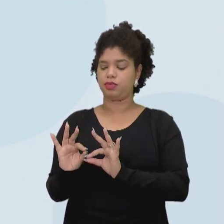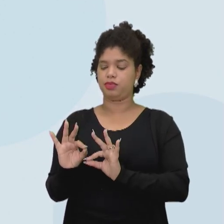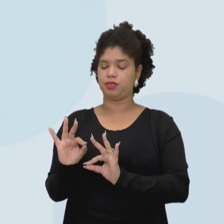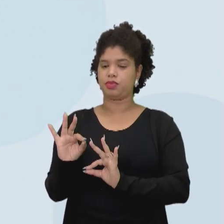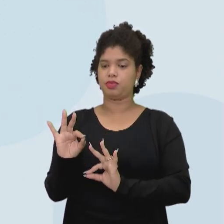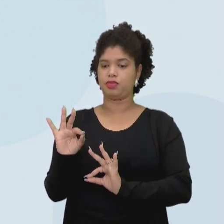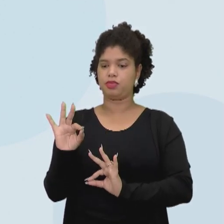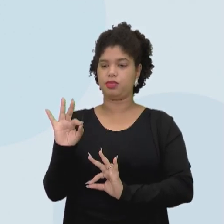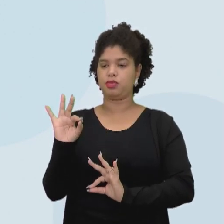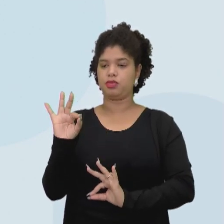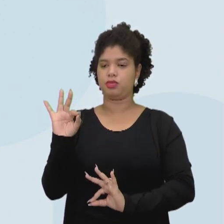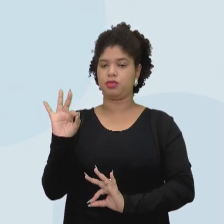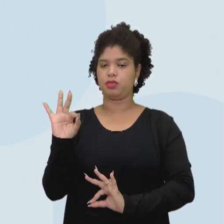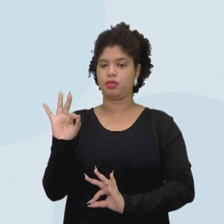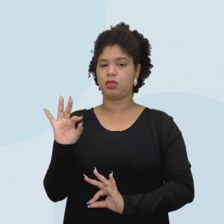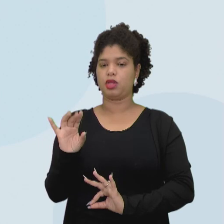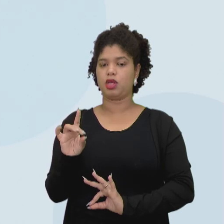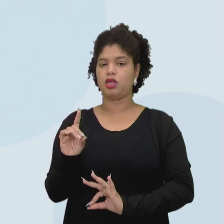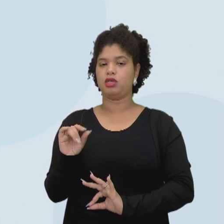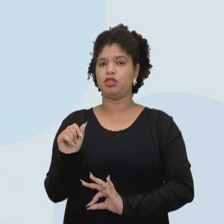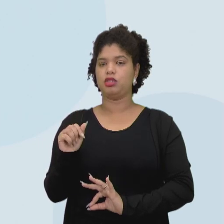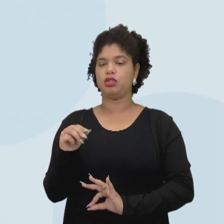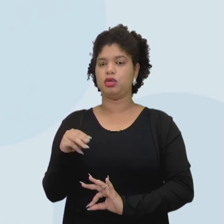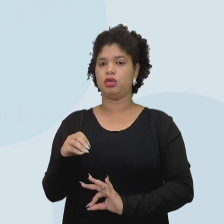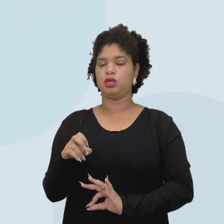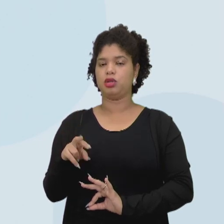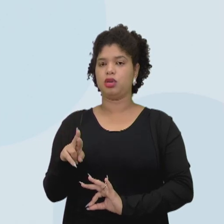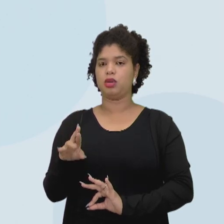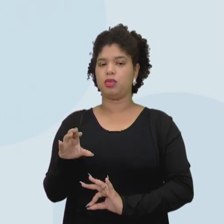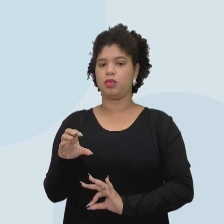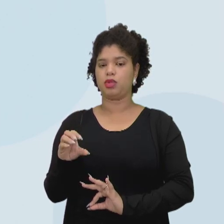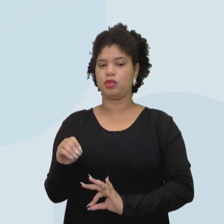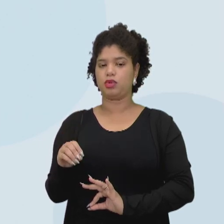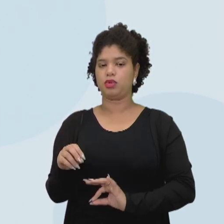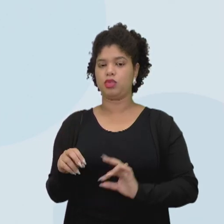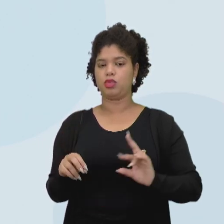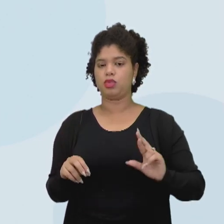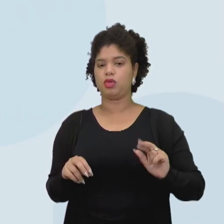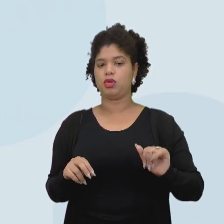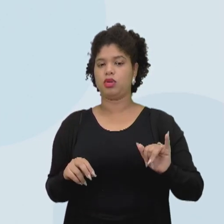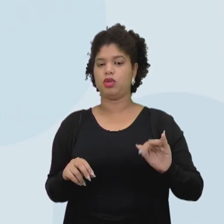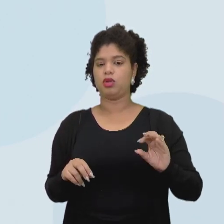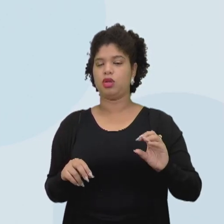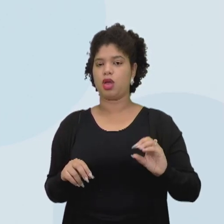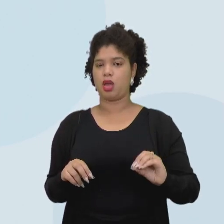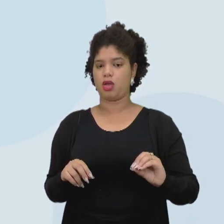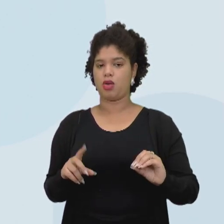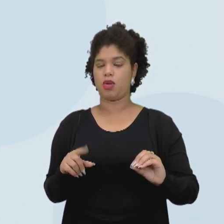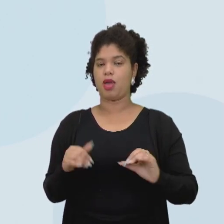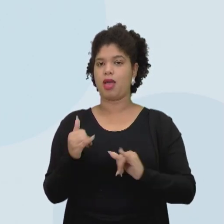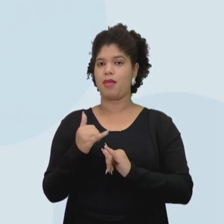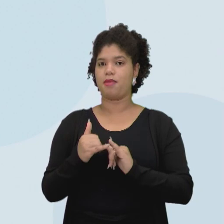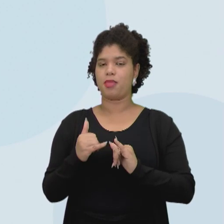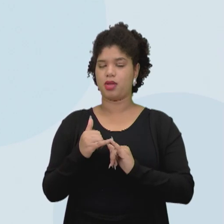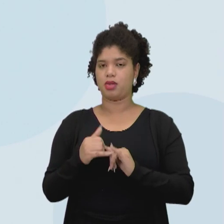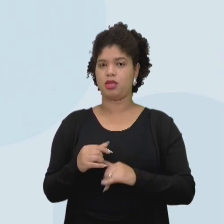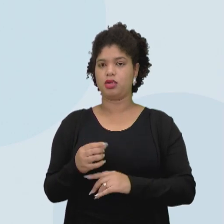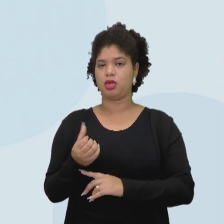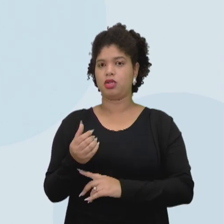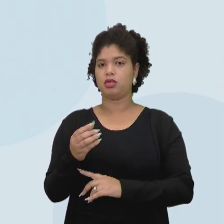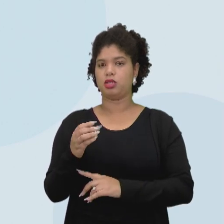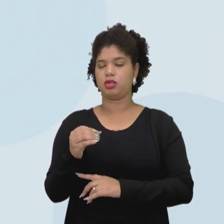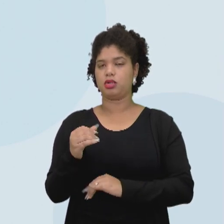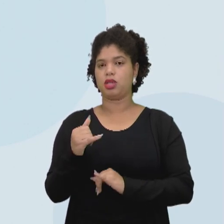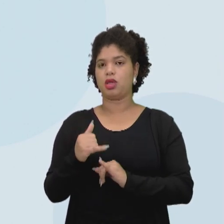embaixo, é o diâmetro da circunferência. O raio é metade disso. Ah, então você tem o 60, o raio